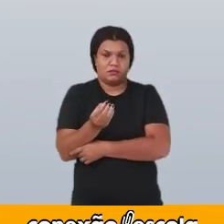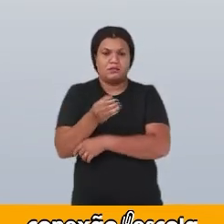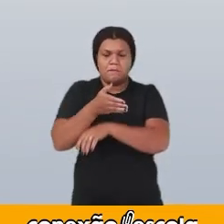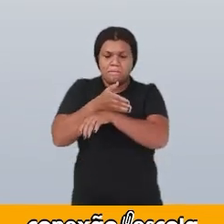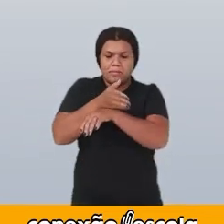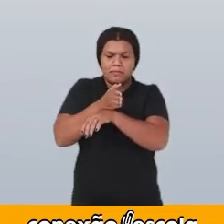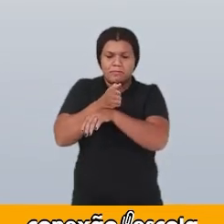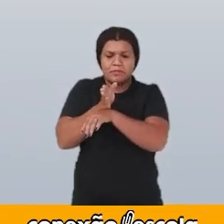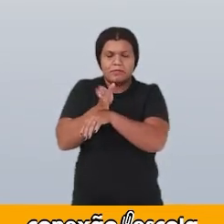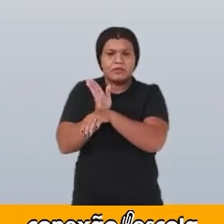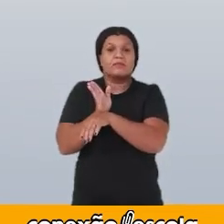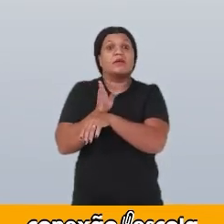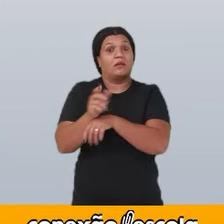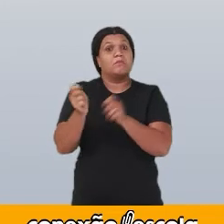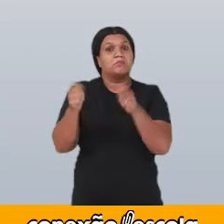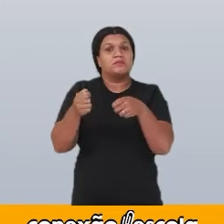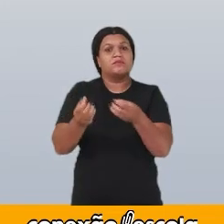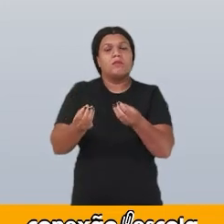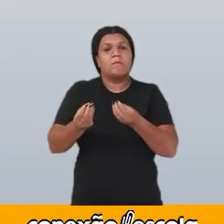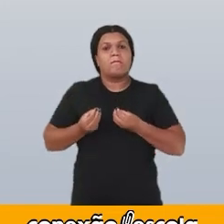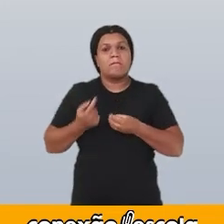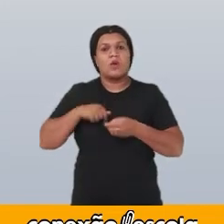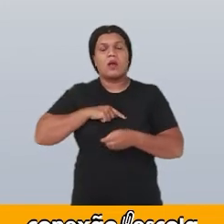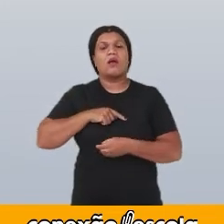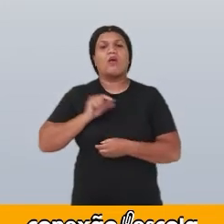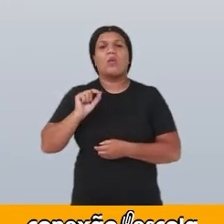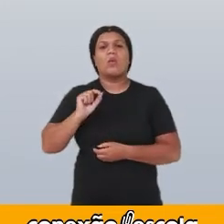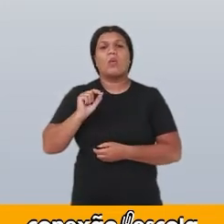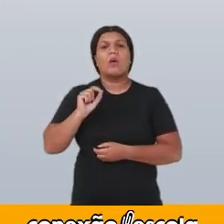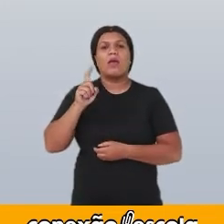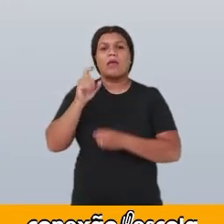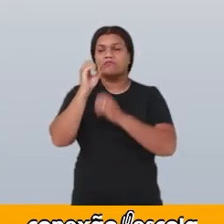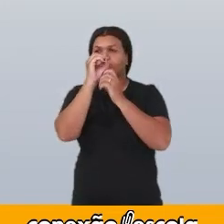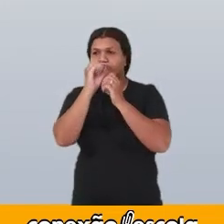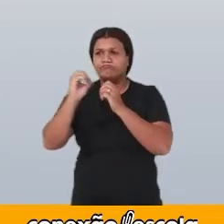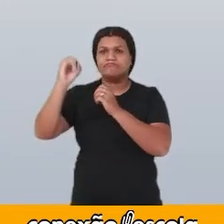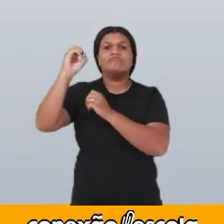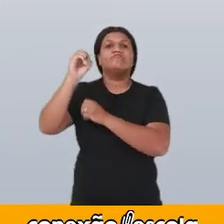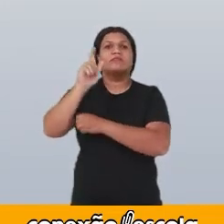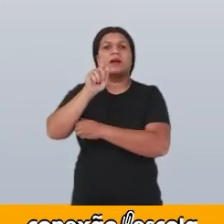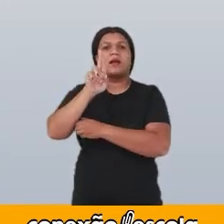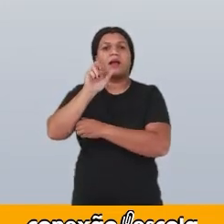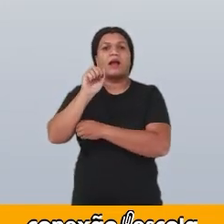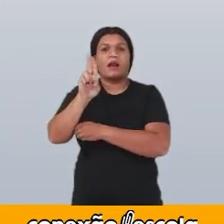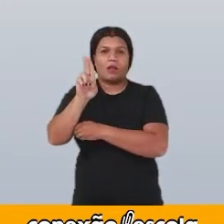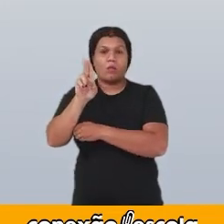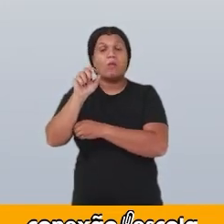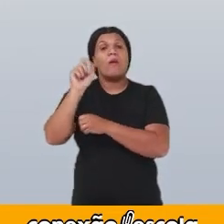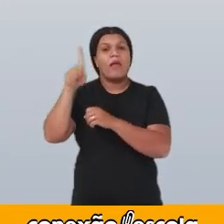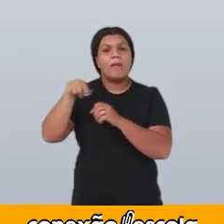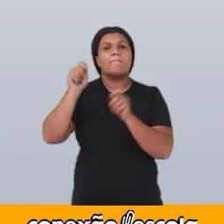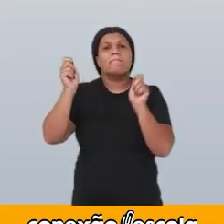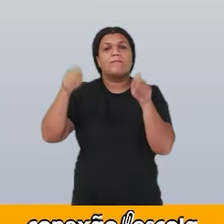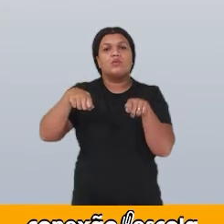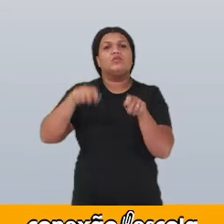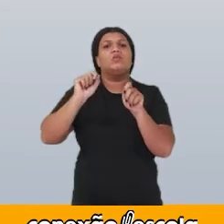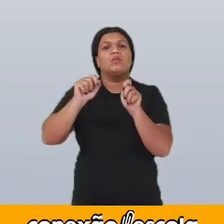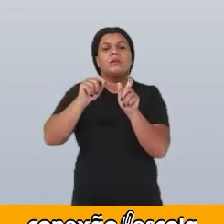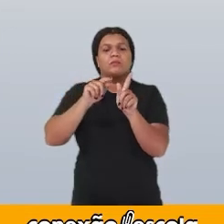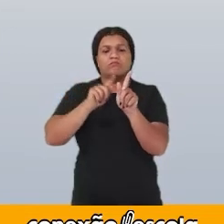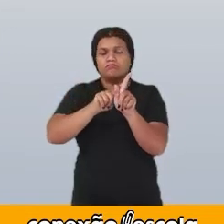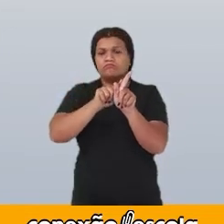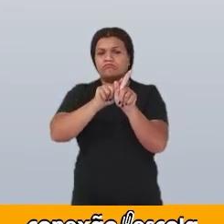do relógio nos dá a noção de grau, seria o ângulo de abertura. Então,